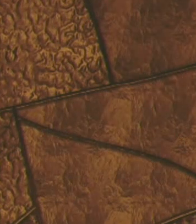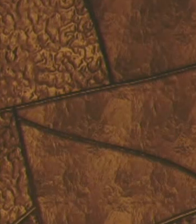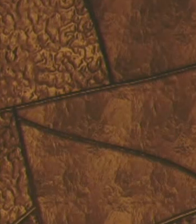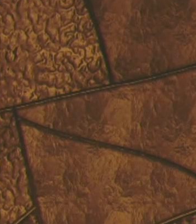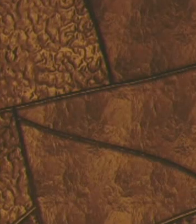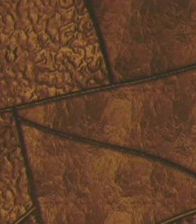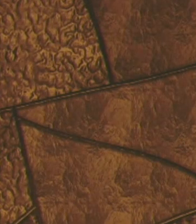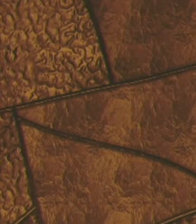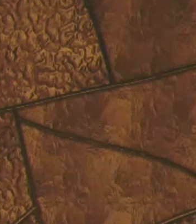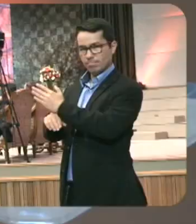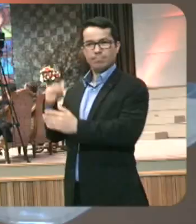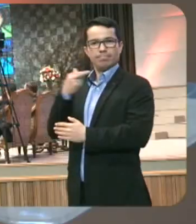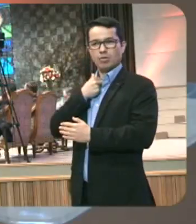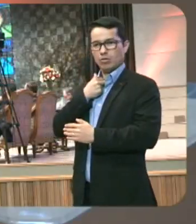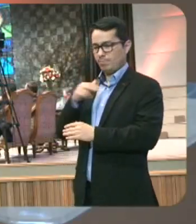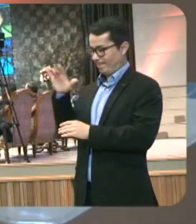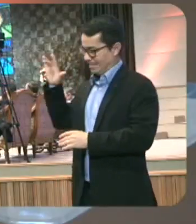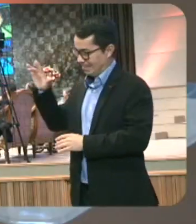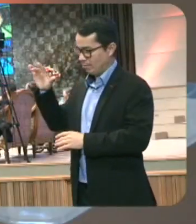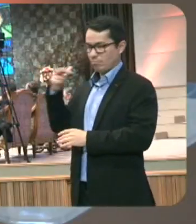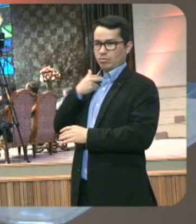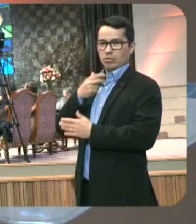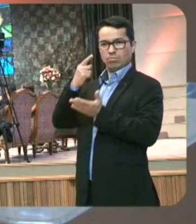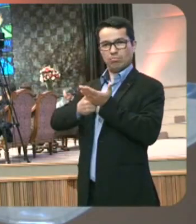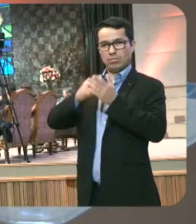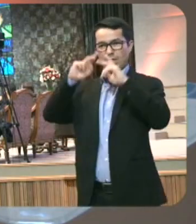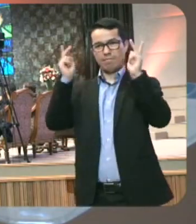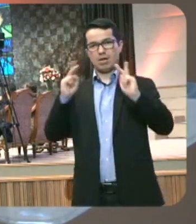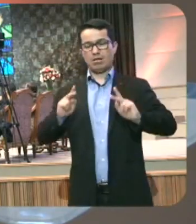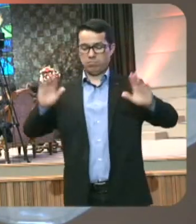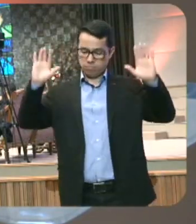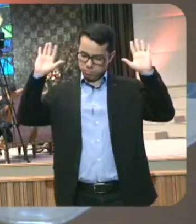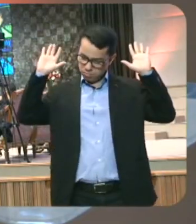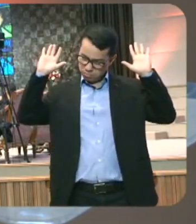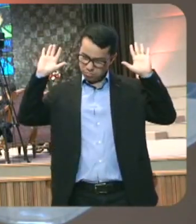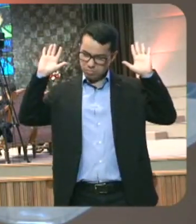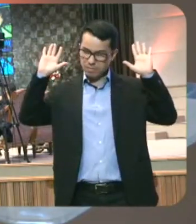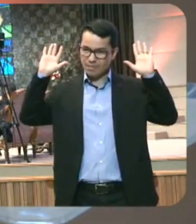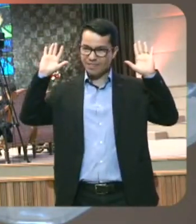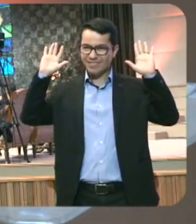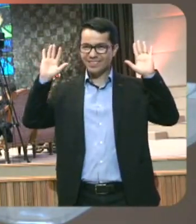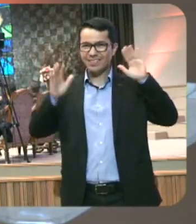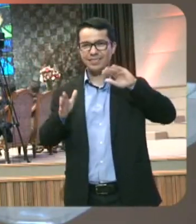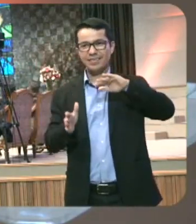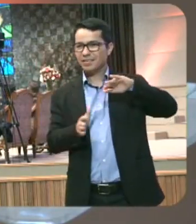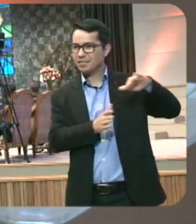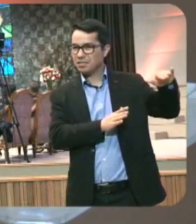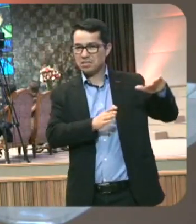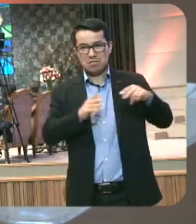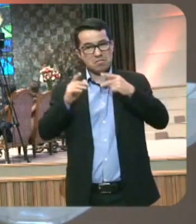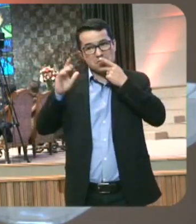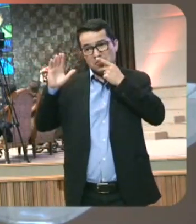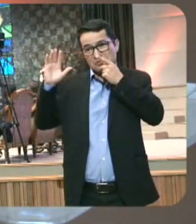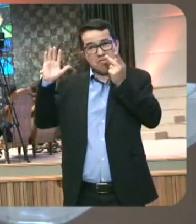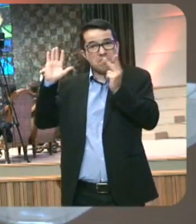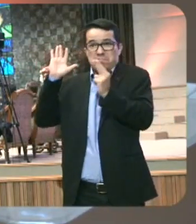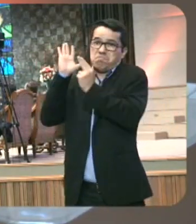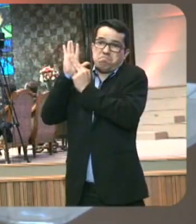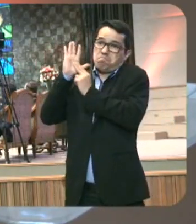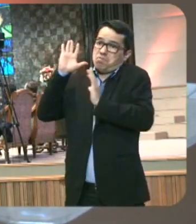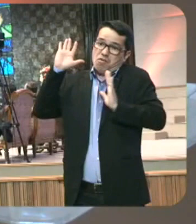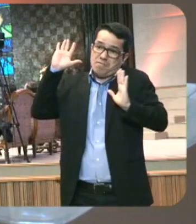podemos tocar neles. Em um mundo como o nosso, onde não existe